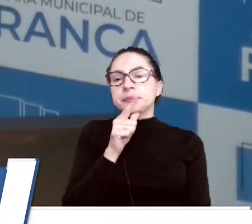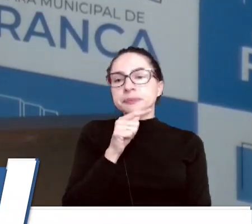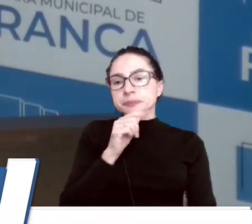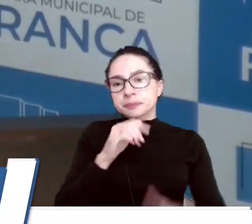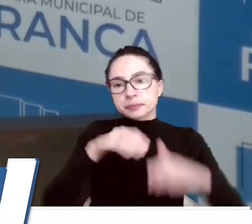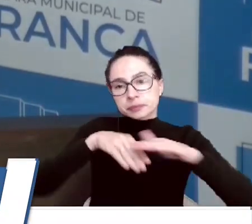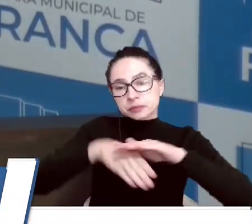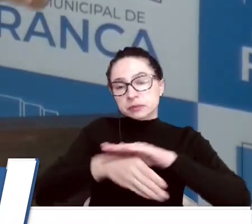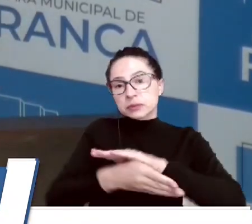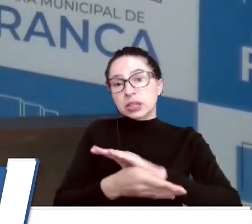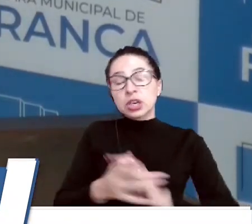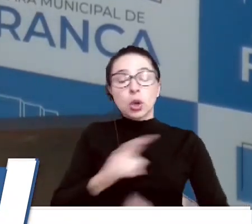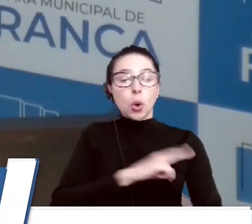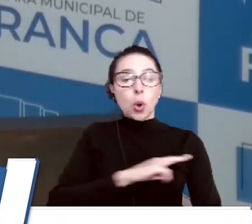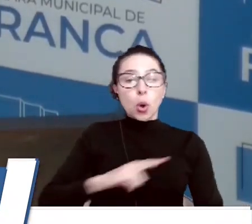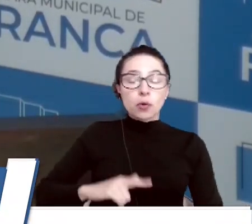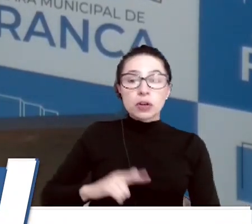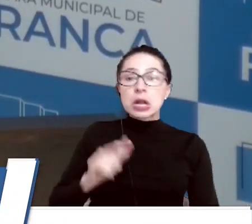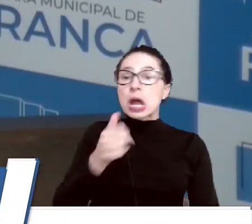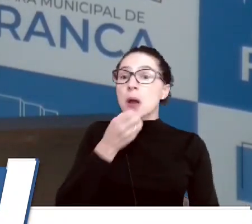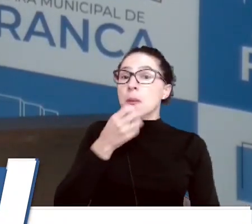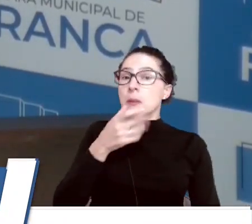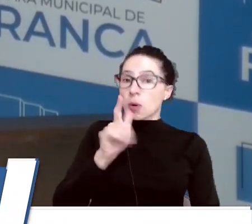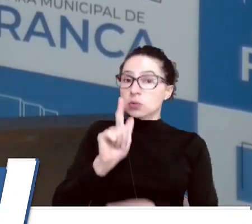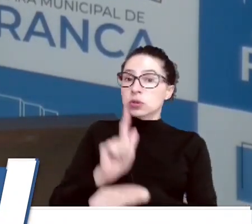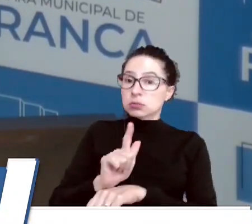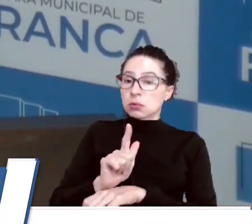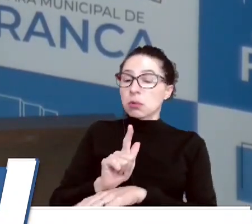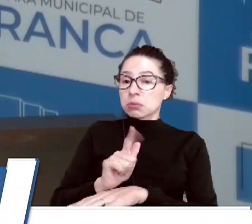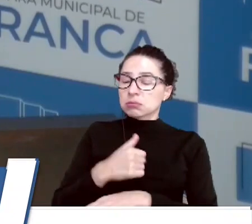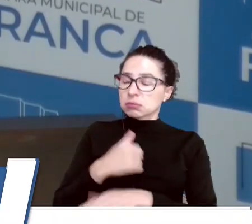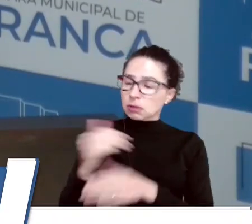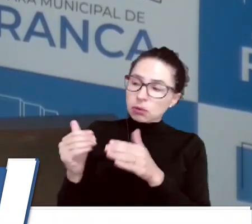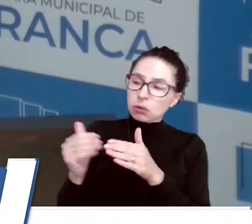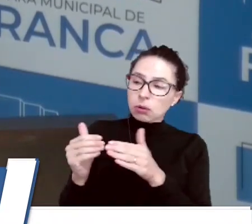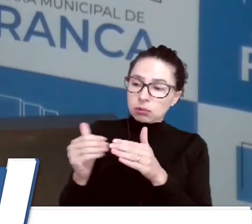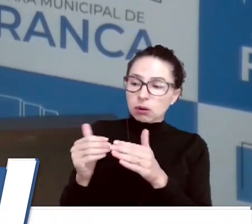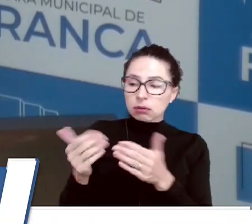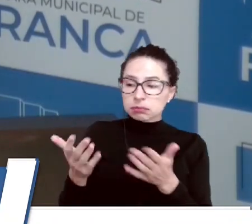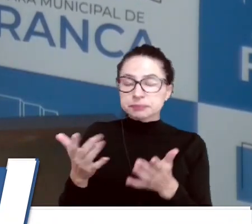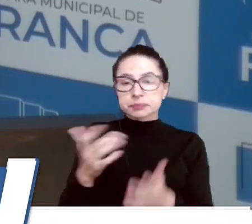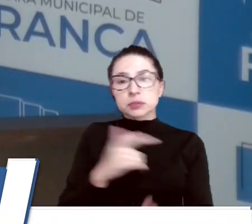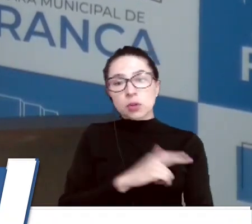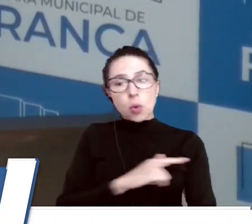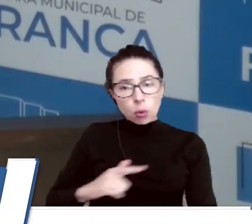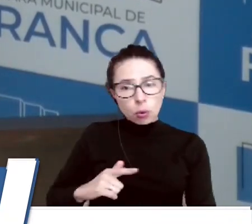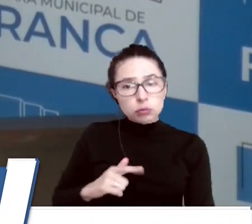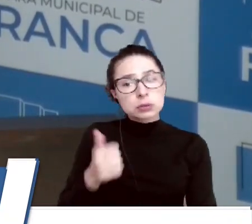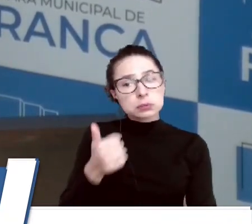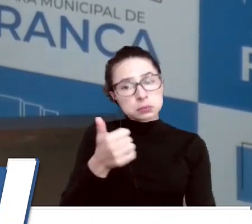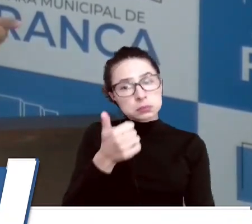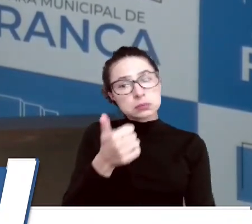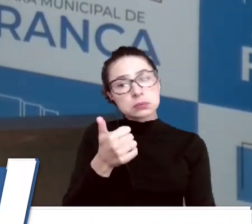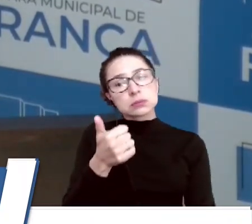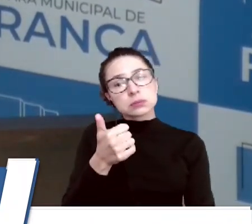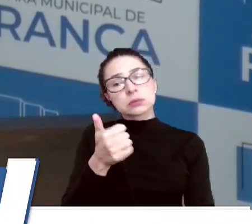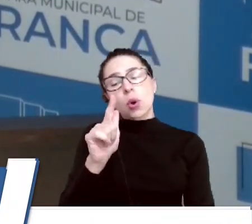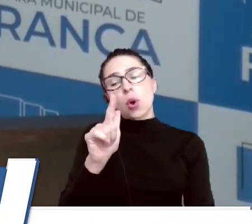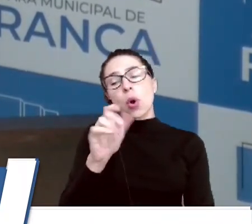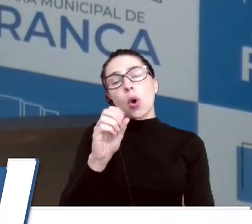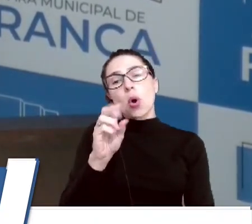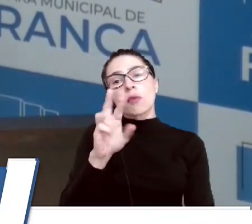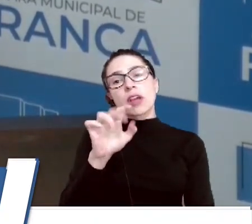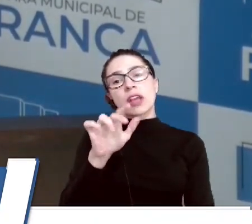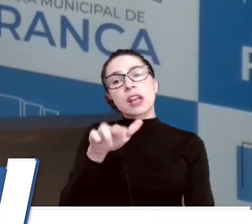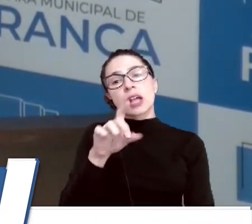Que o governador é um bom gestor, que eu também concordo. O governador é um bom gestor. Está tentando